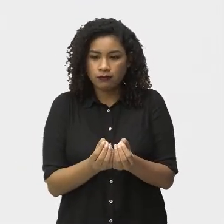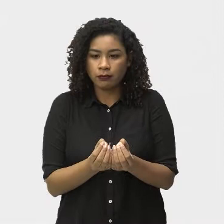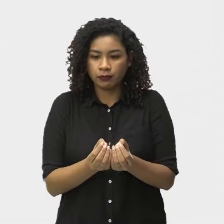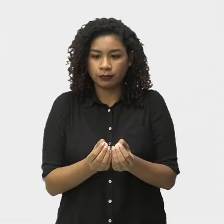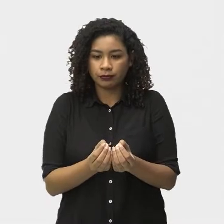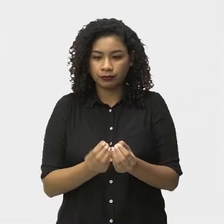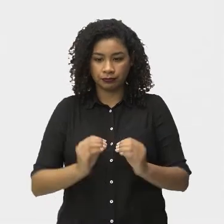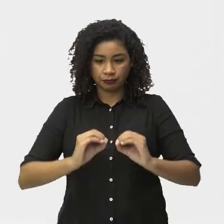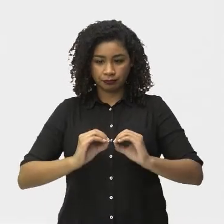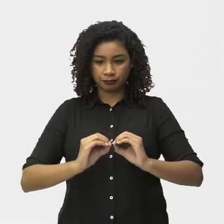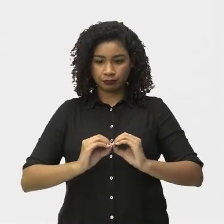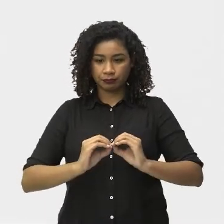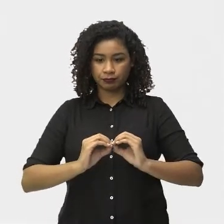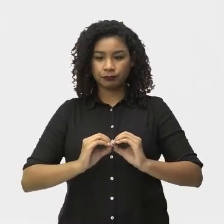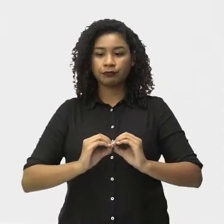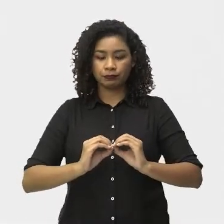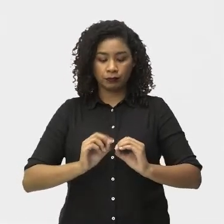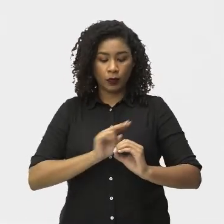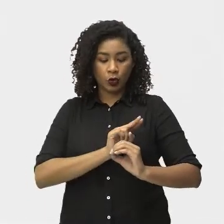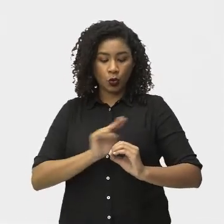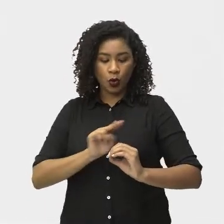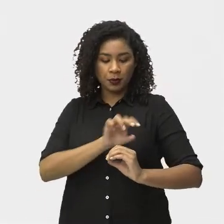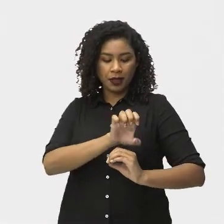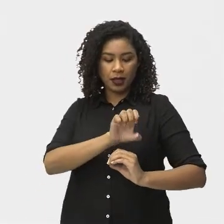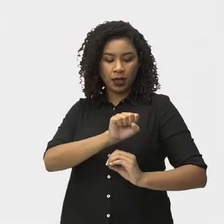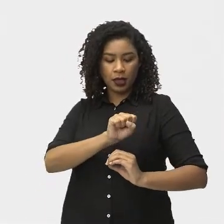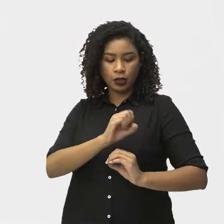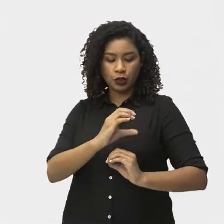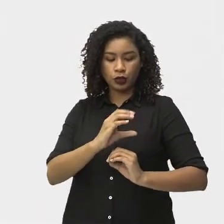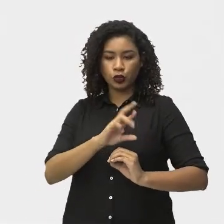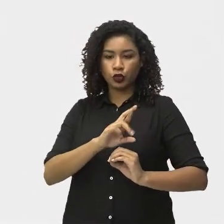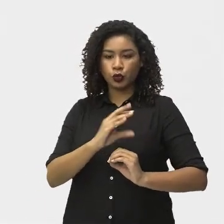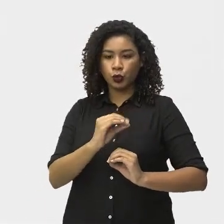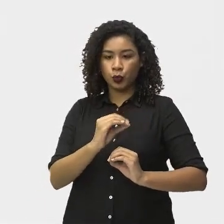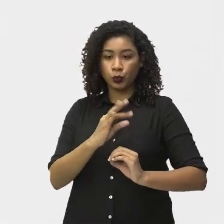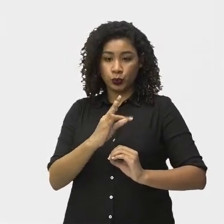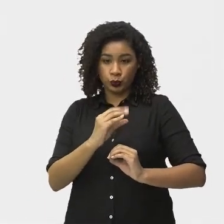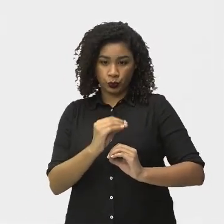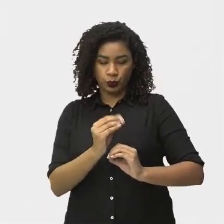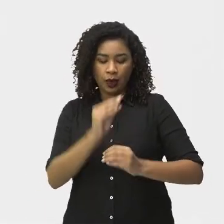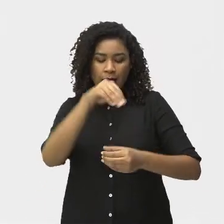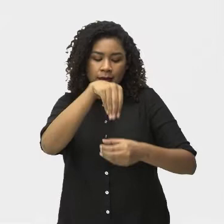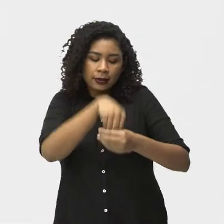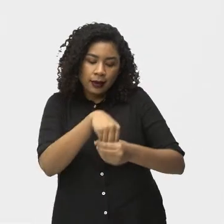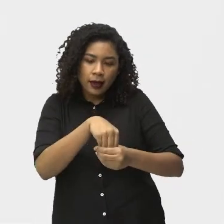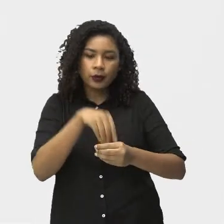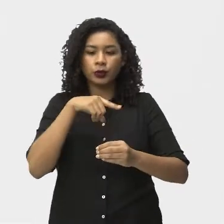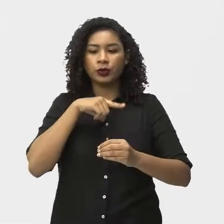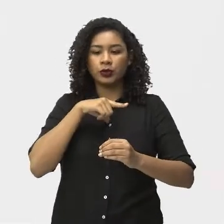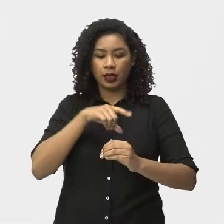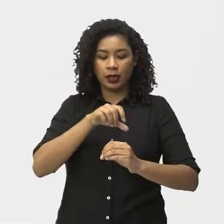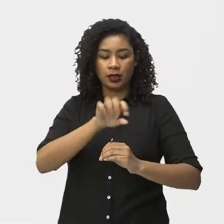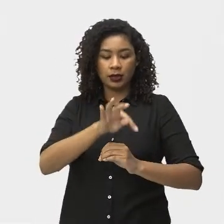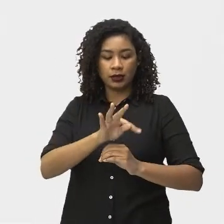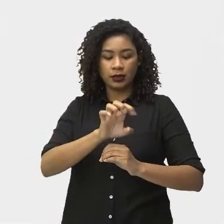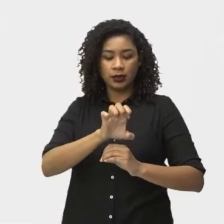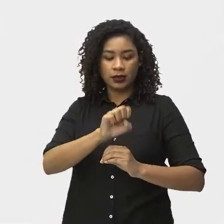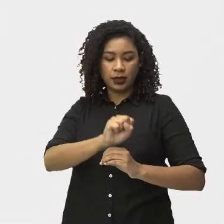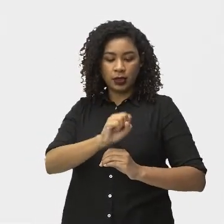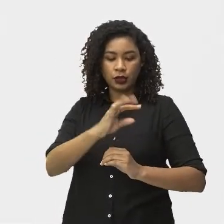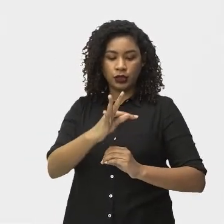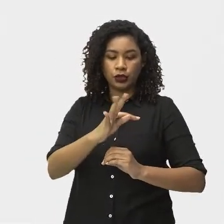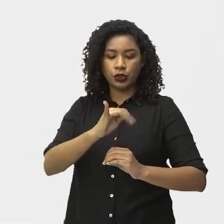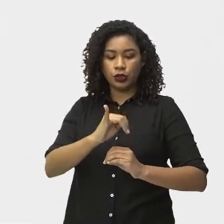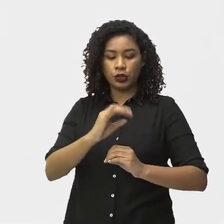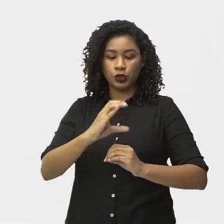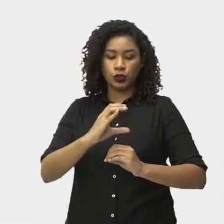você tem lá o escroto, né, que é no caso a bolsa, e dentro você tem os testículos, né, dentro ali nós temos o órgão